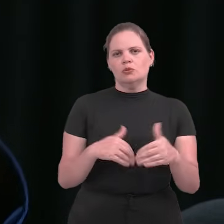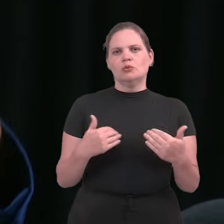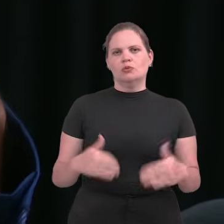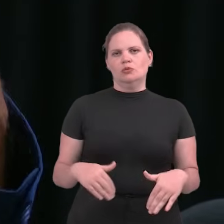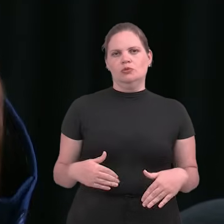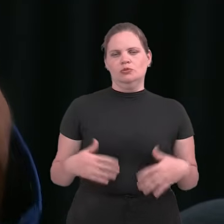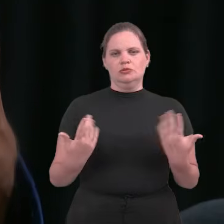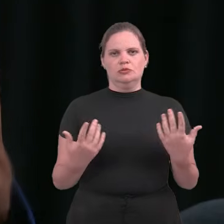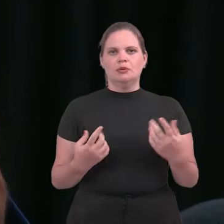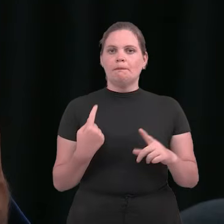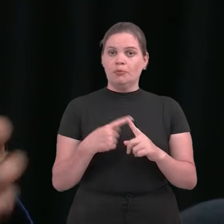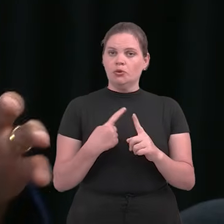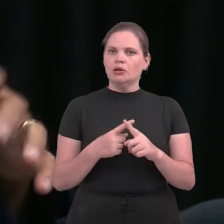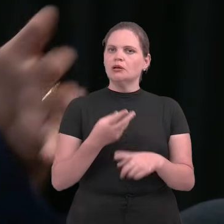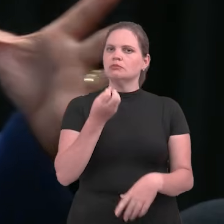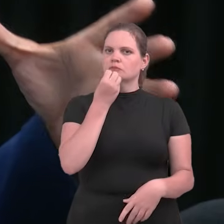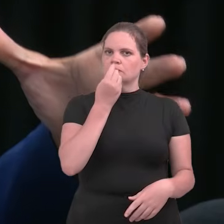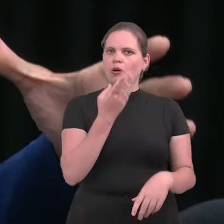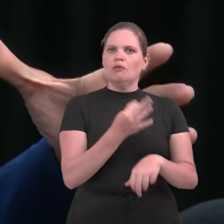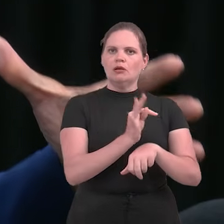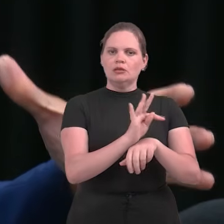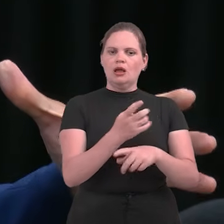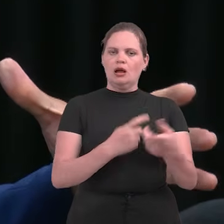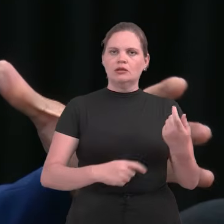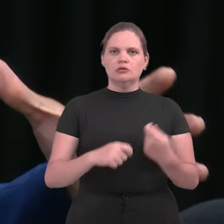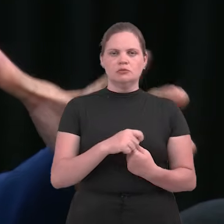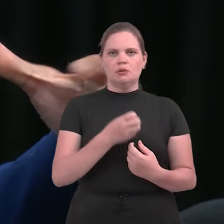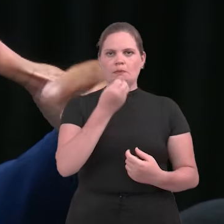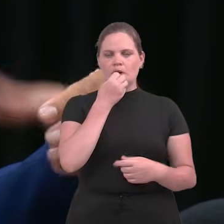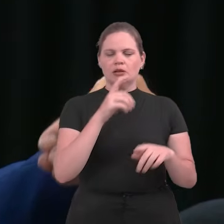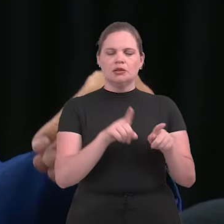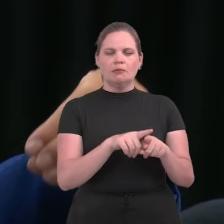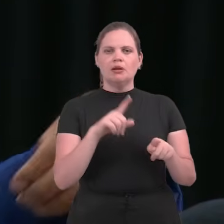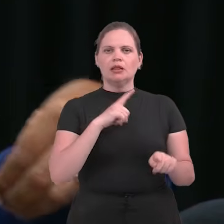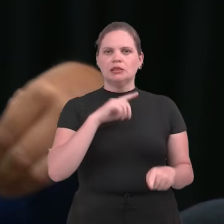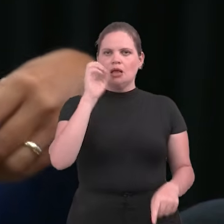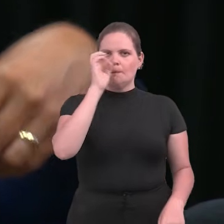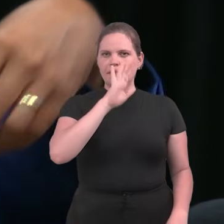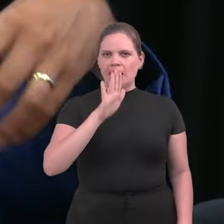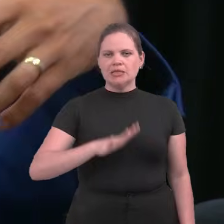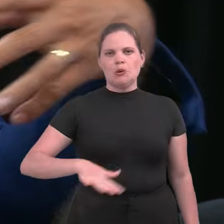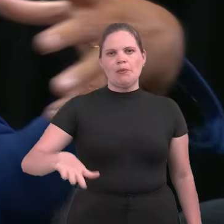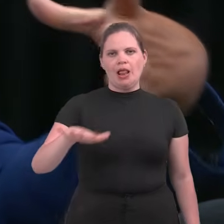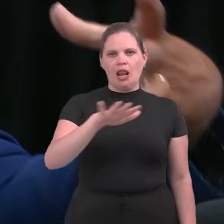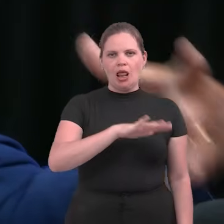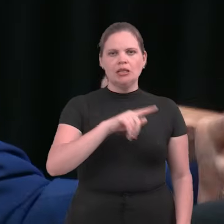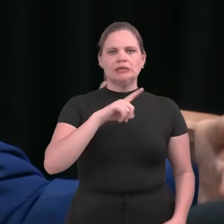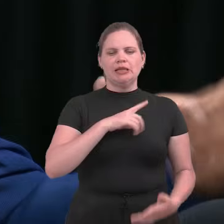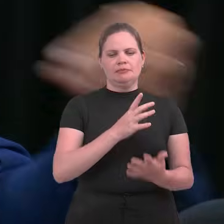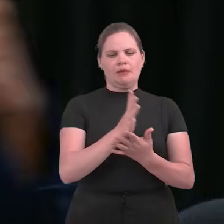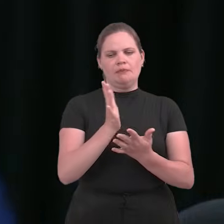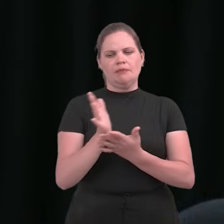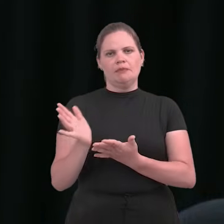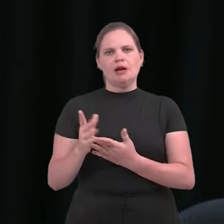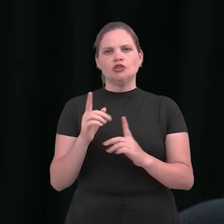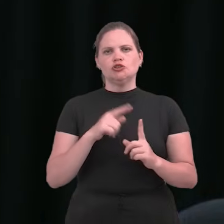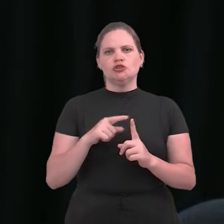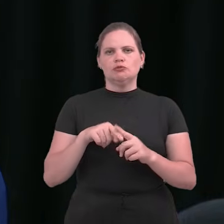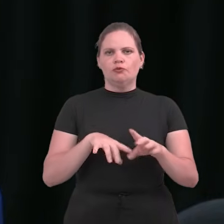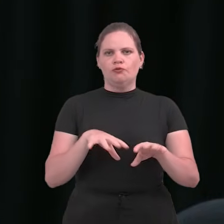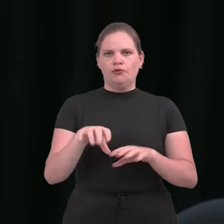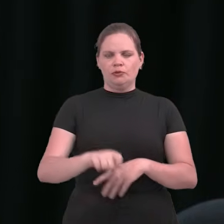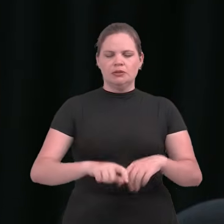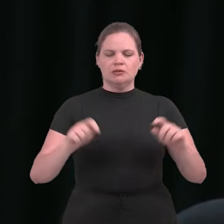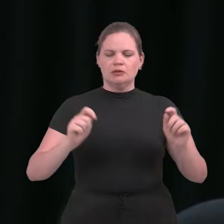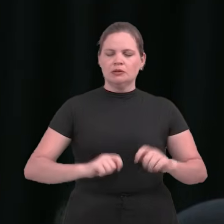que é uma carreira muito boa, de abrangência nacional também, né? Que tem muitas possibilidades de formações diferentes, né? Como